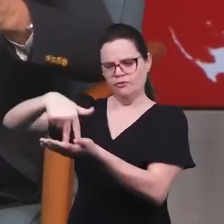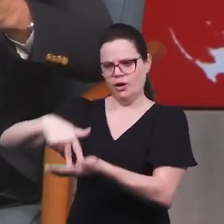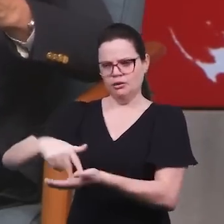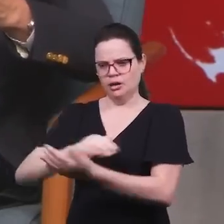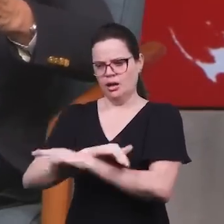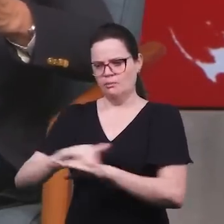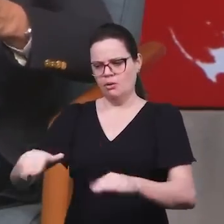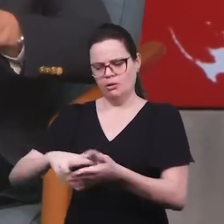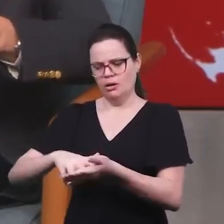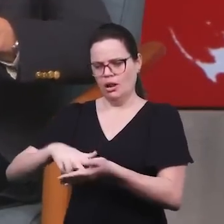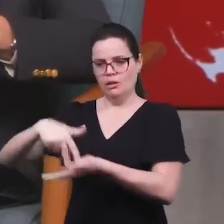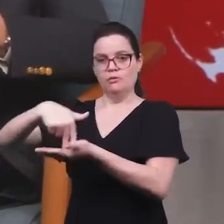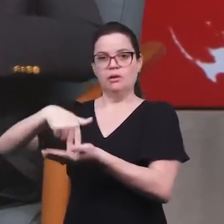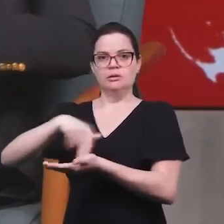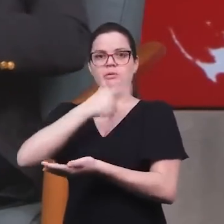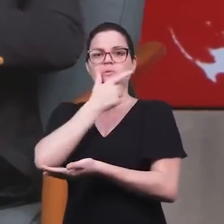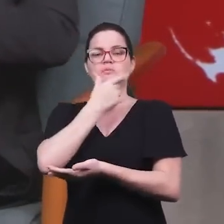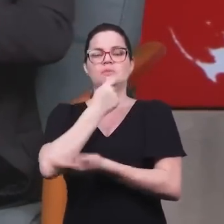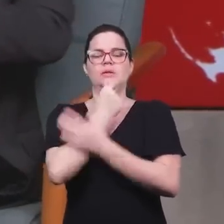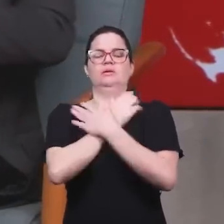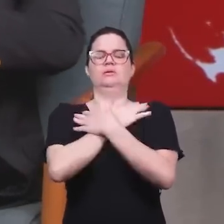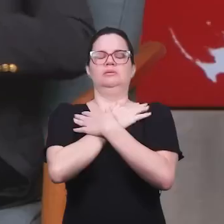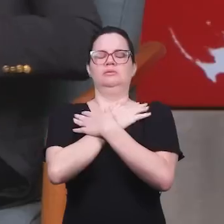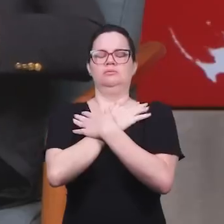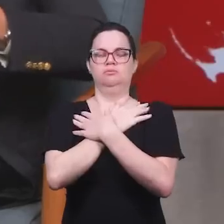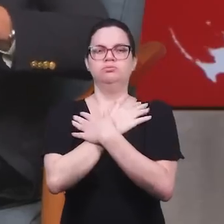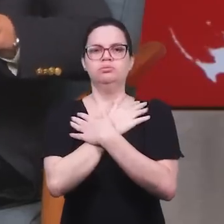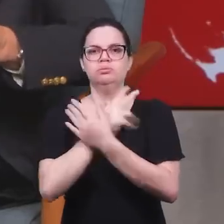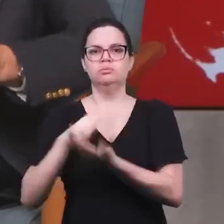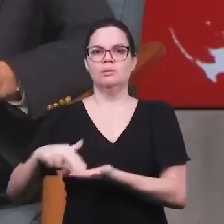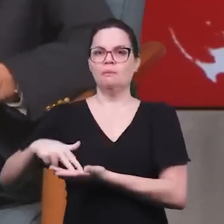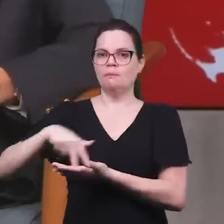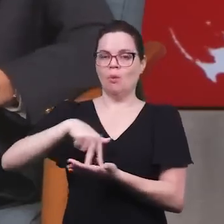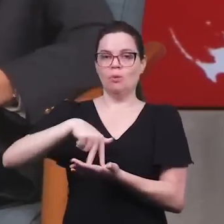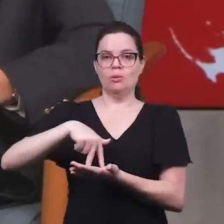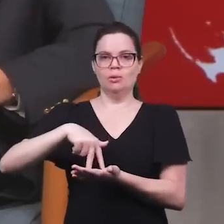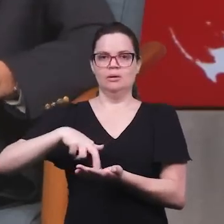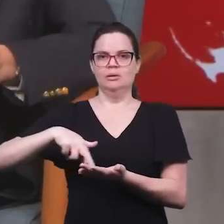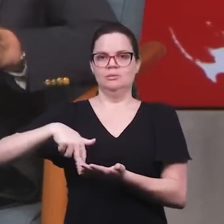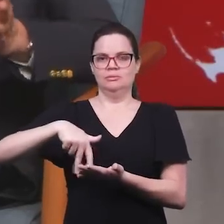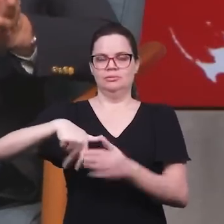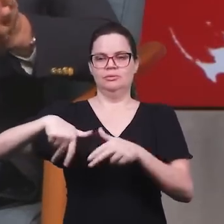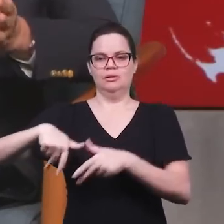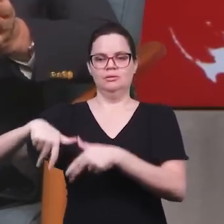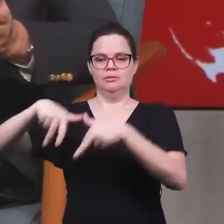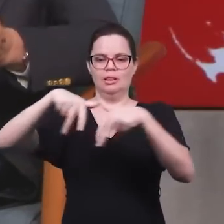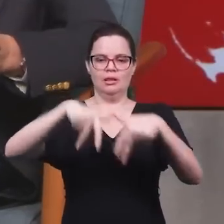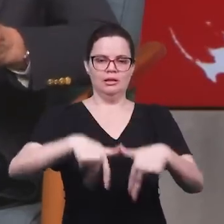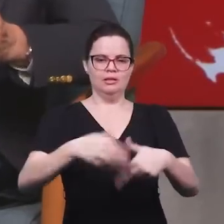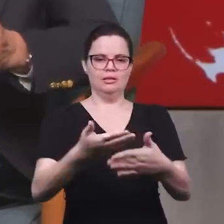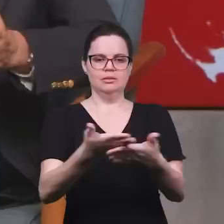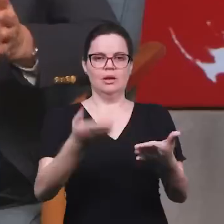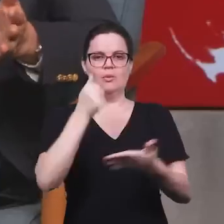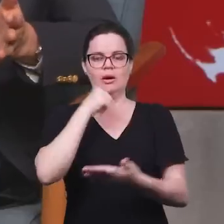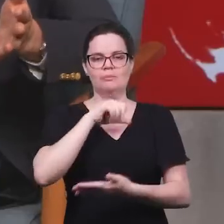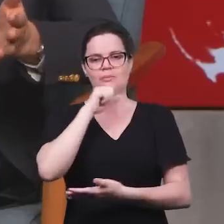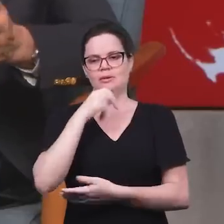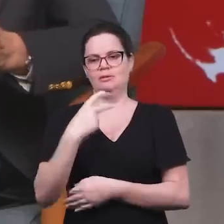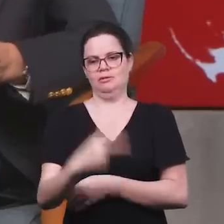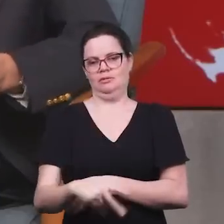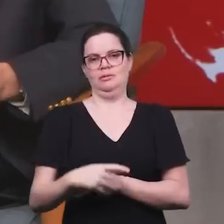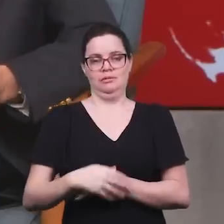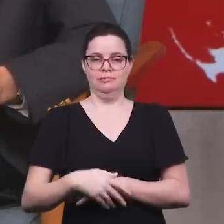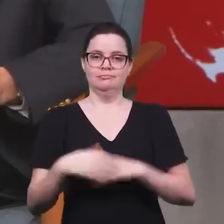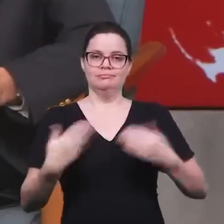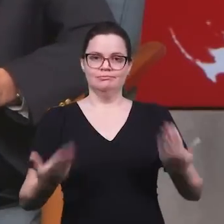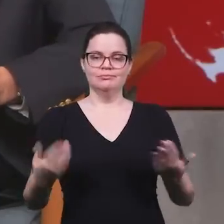condição de inanimado e volta a caminhar. Essa é a posição da igreja verdadeira, fiel, nesse